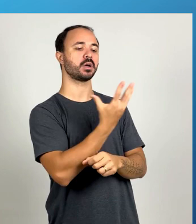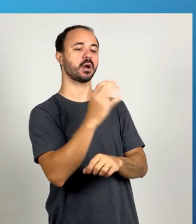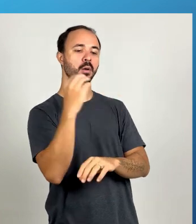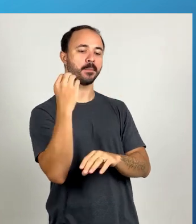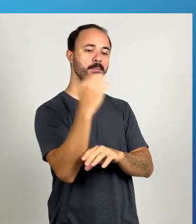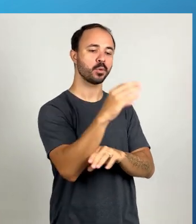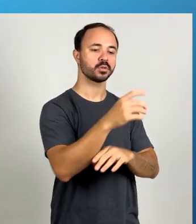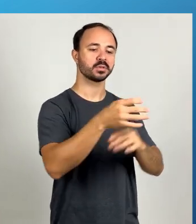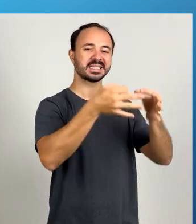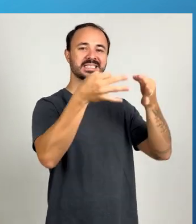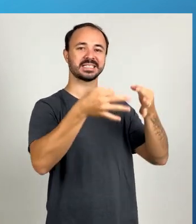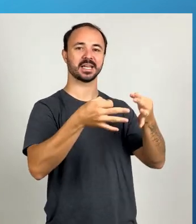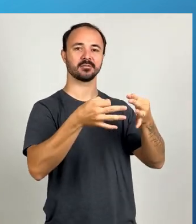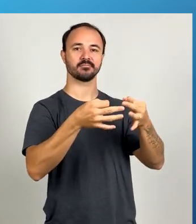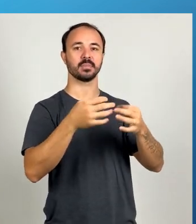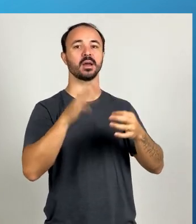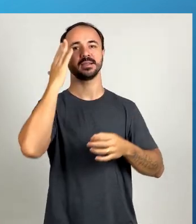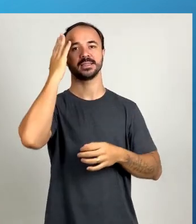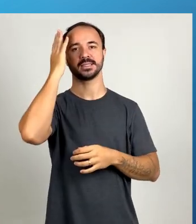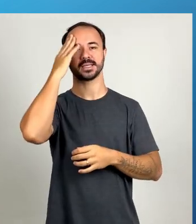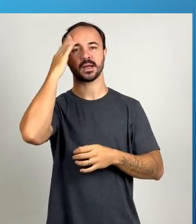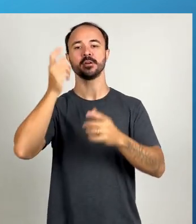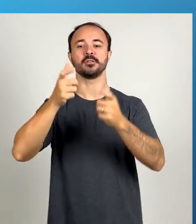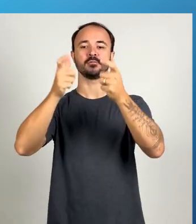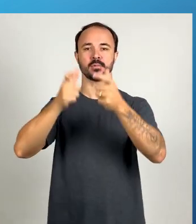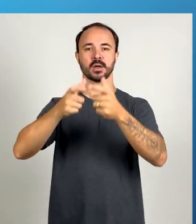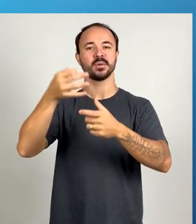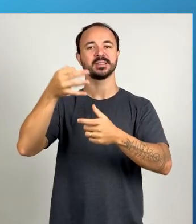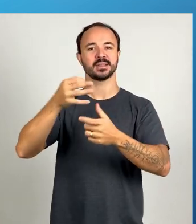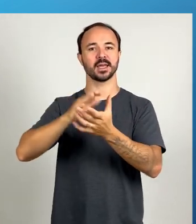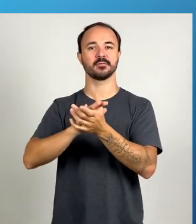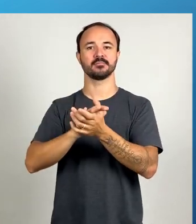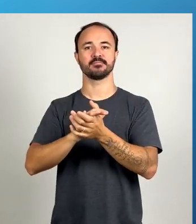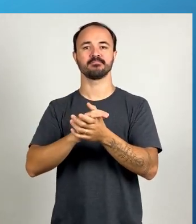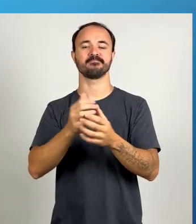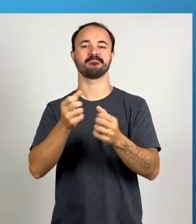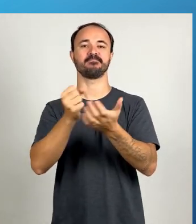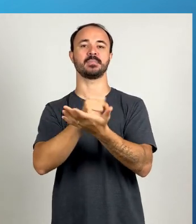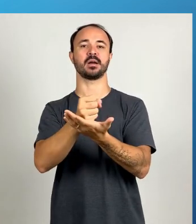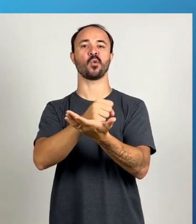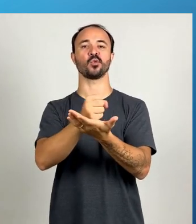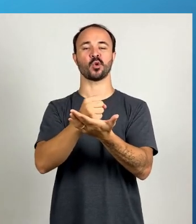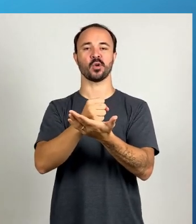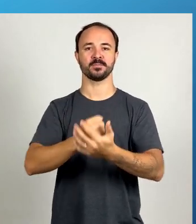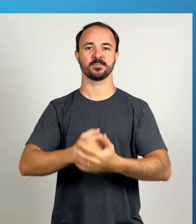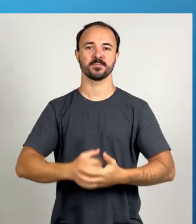radar, tudo certinho. O piloto só vai ali metrificando tudo.